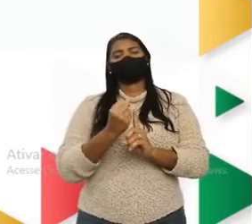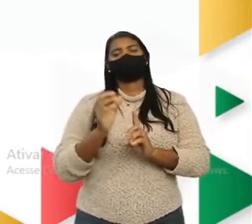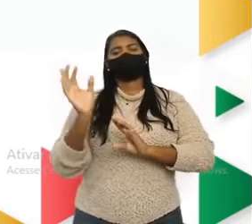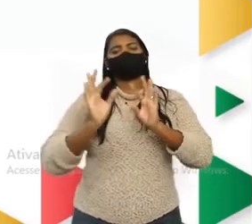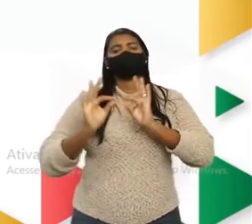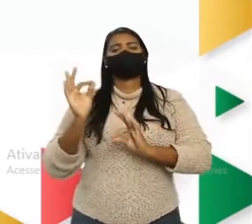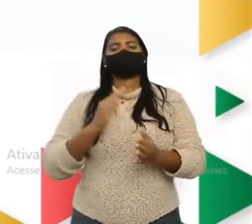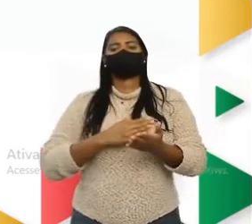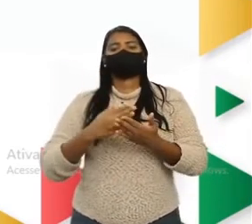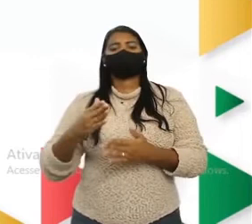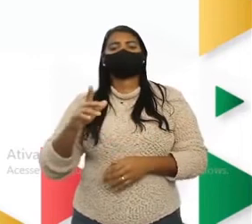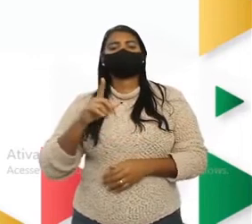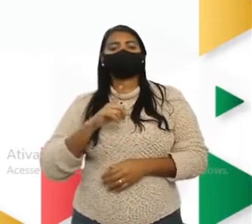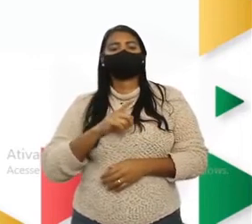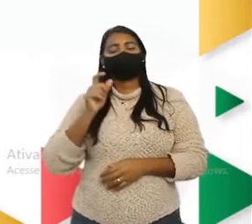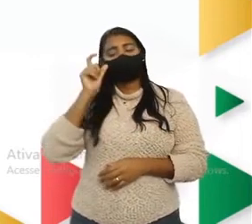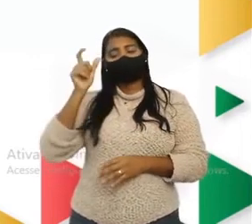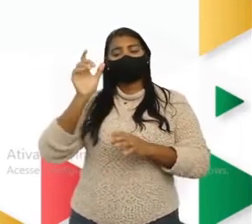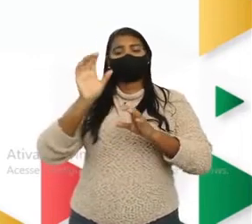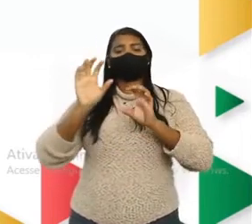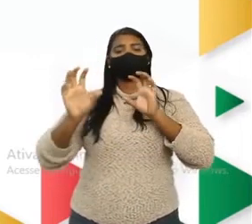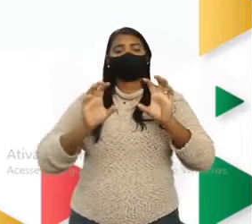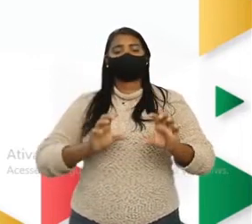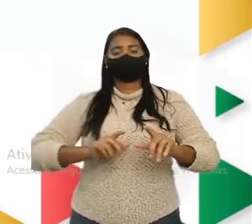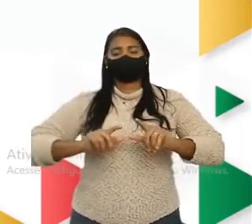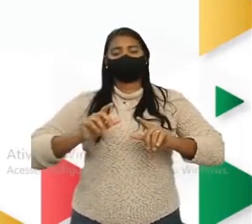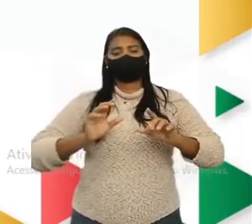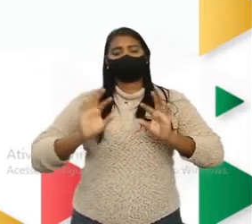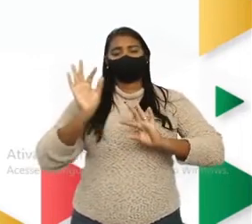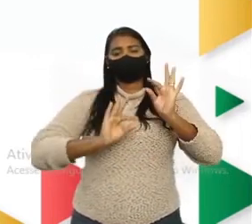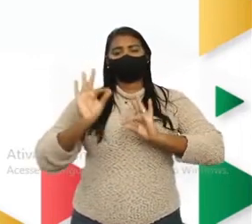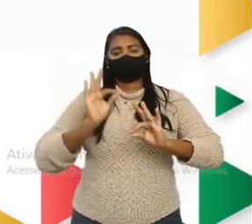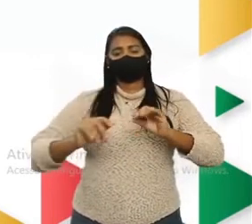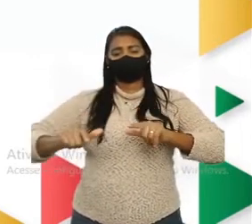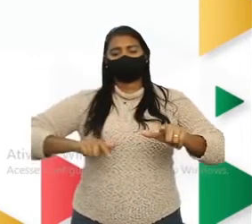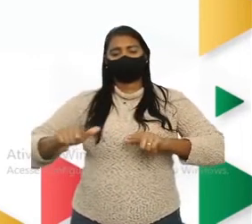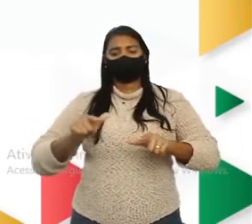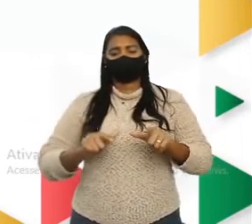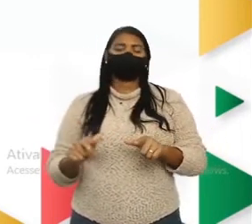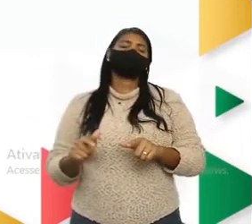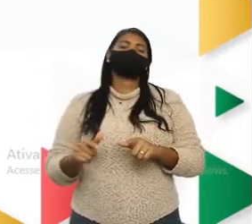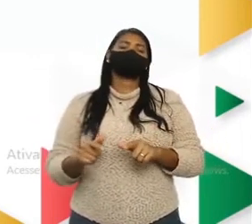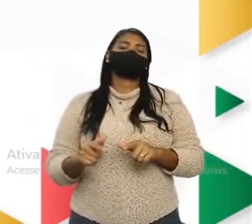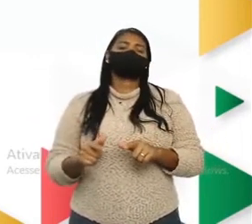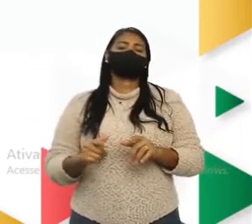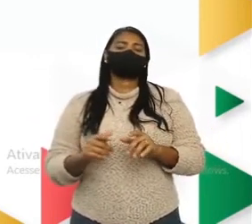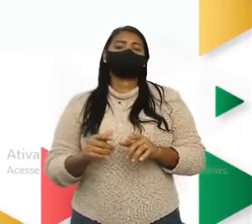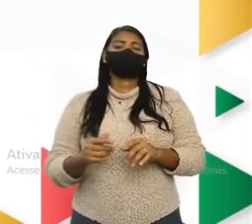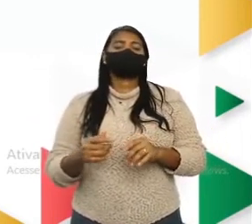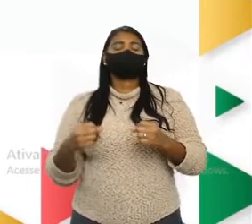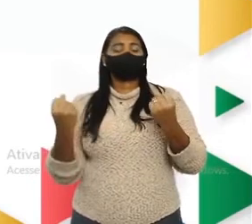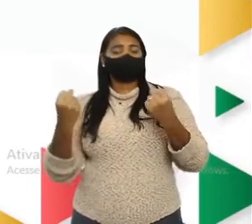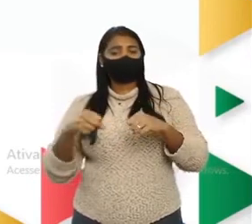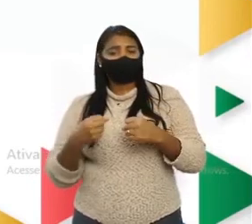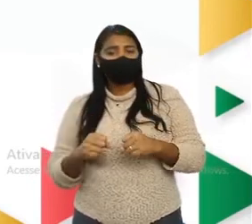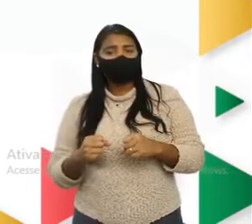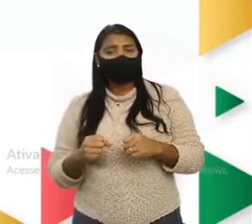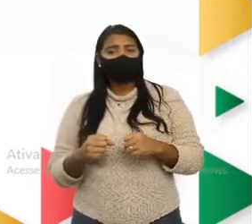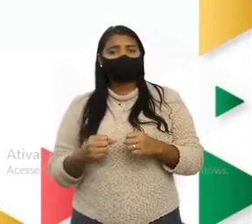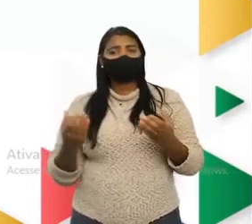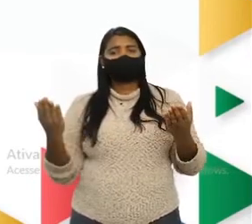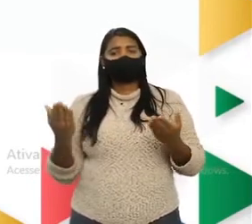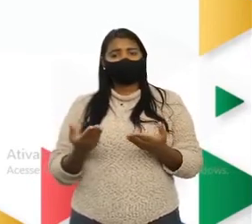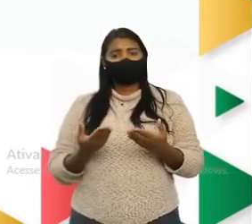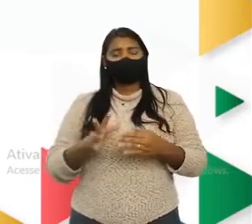começa a ter uma certa organização dos trabalhadores para suprir as suas necessidades imediatas e que posteriormente